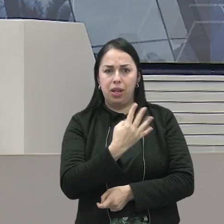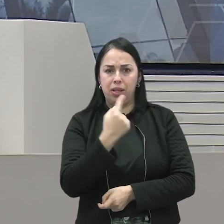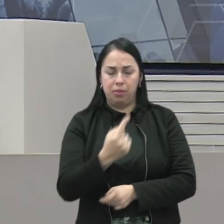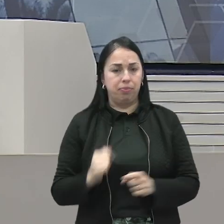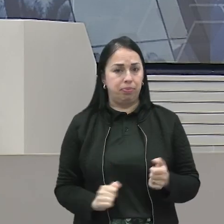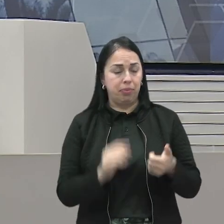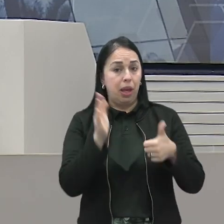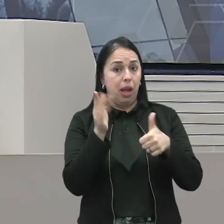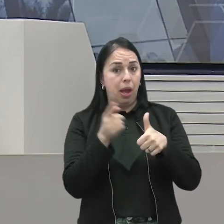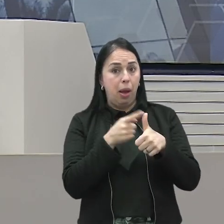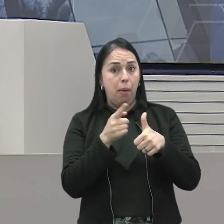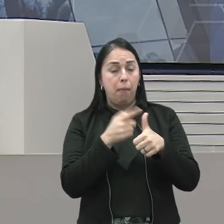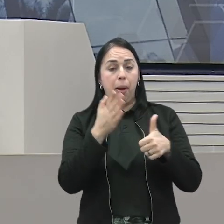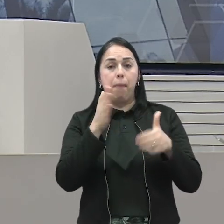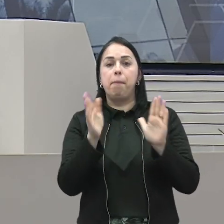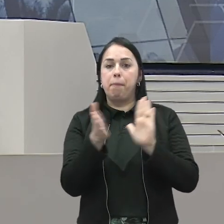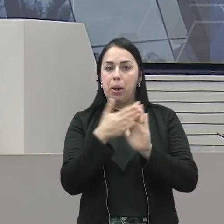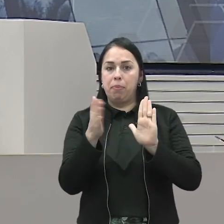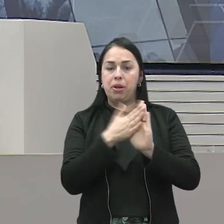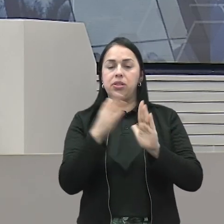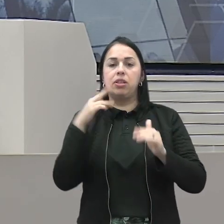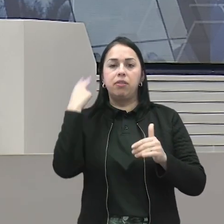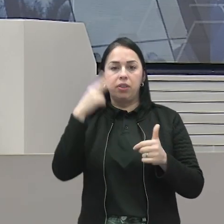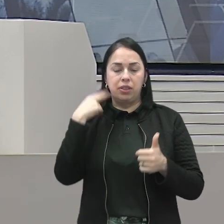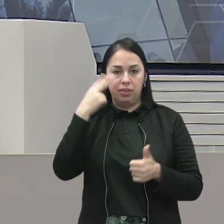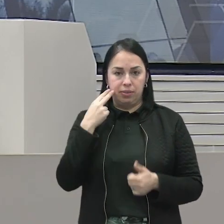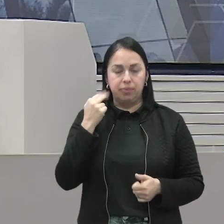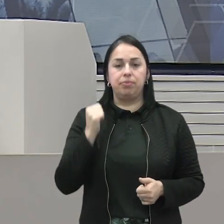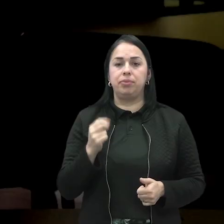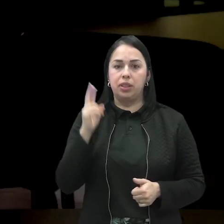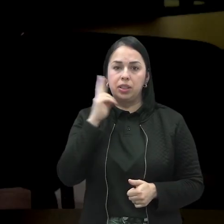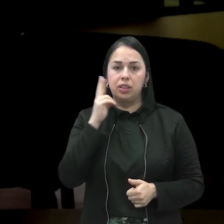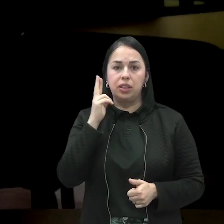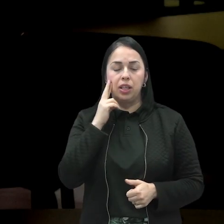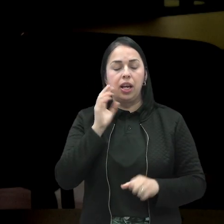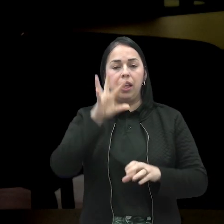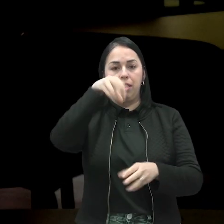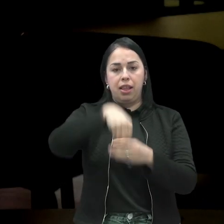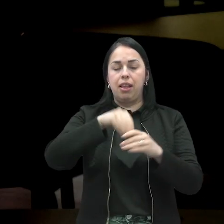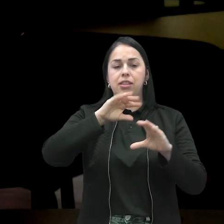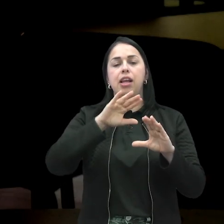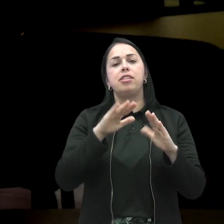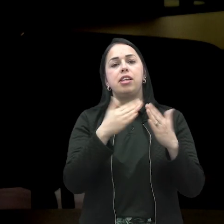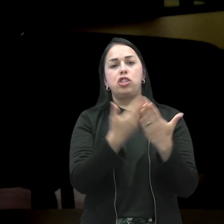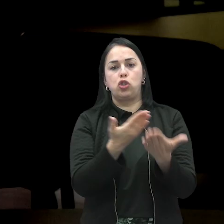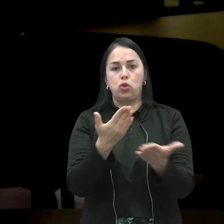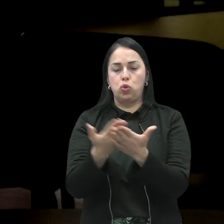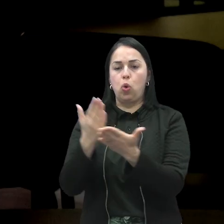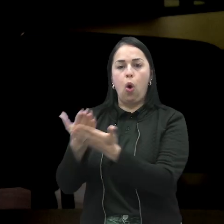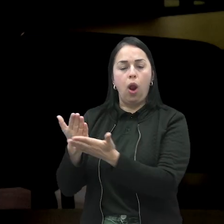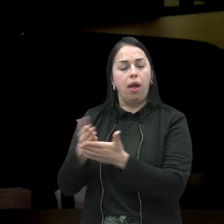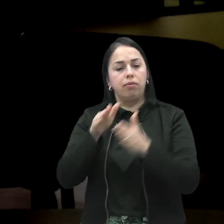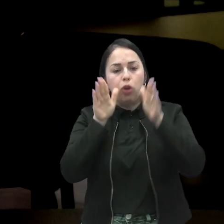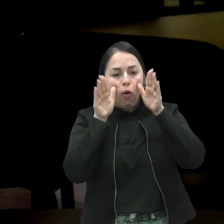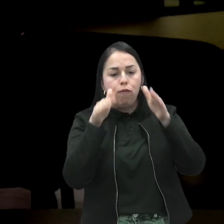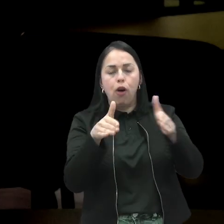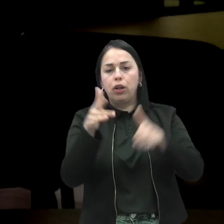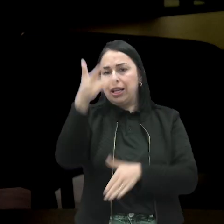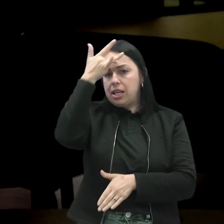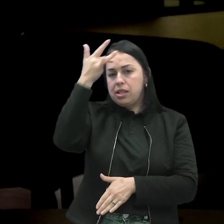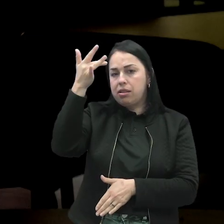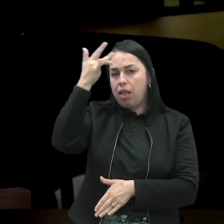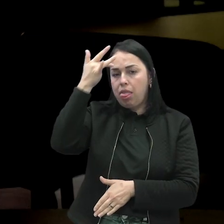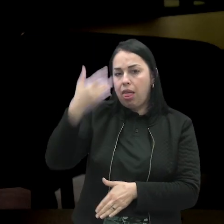a proposta do vereador Renato Santiago, que institui ações nas escolas municipais com foco na saúde mental e